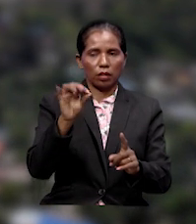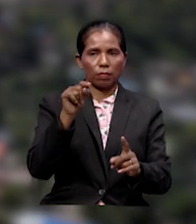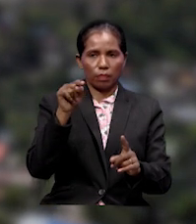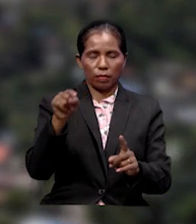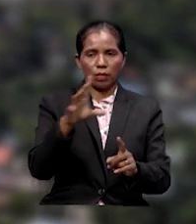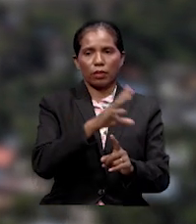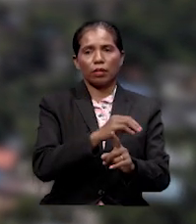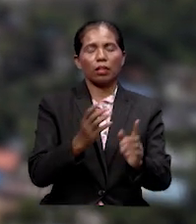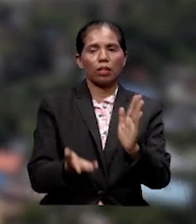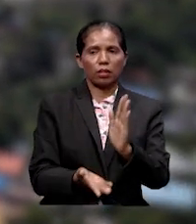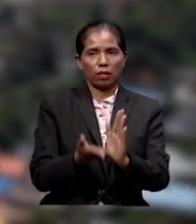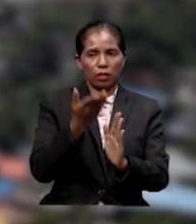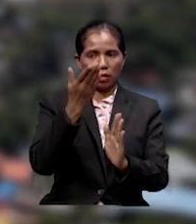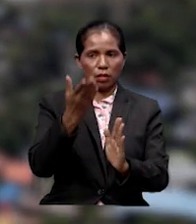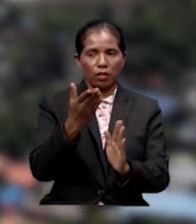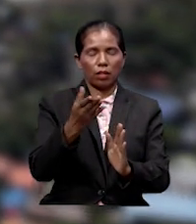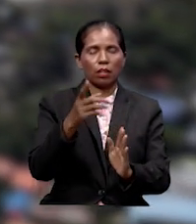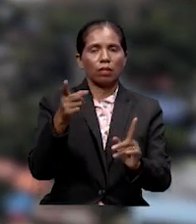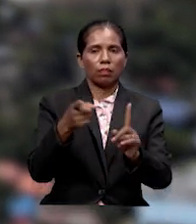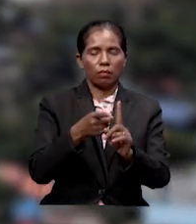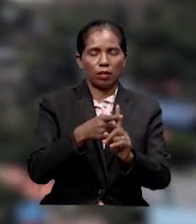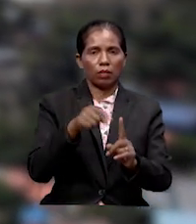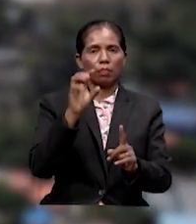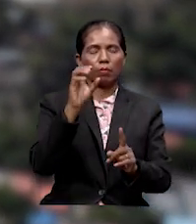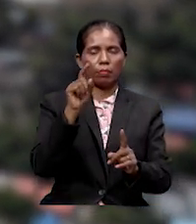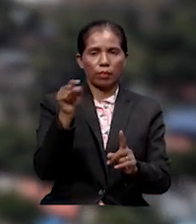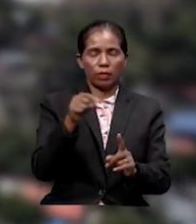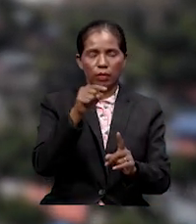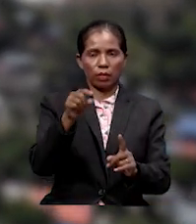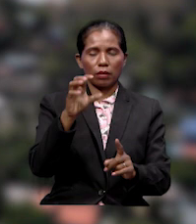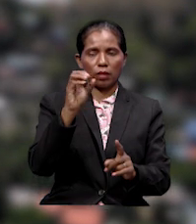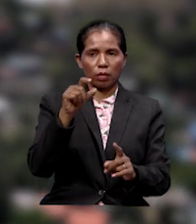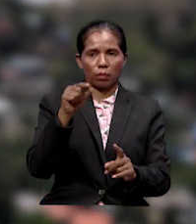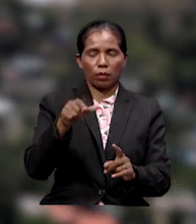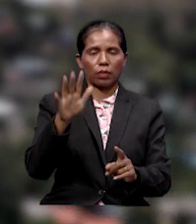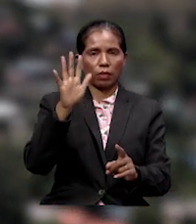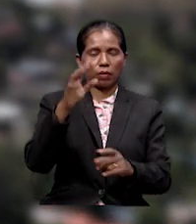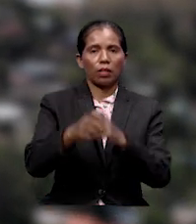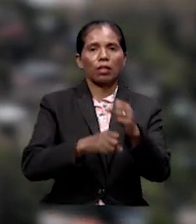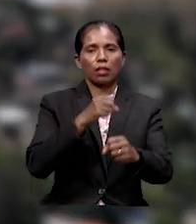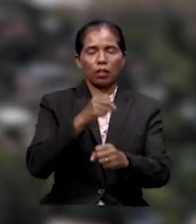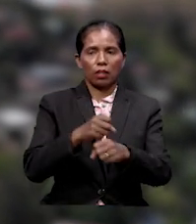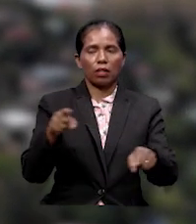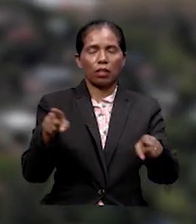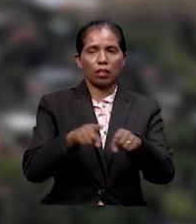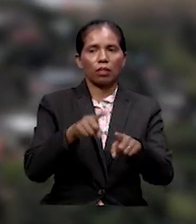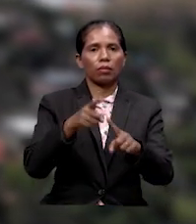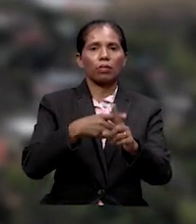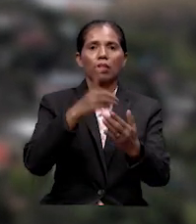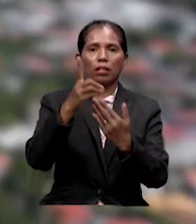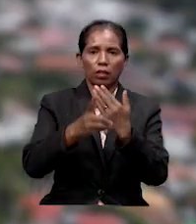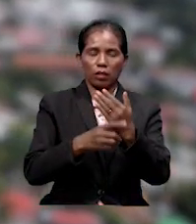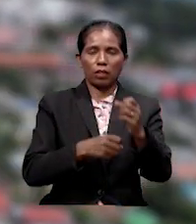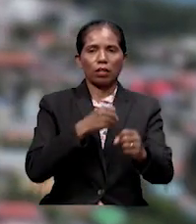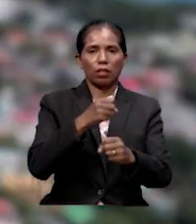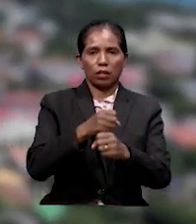tridível saiba mais por cento 0.5 e anual compara entre fulan dezembro tinha reum